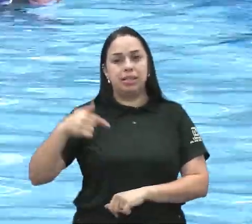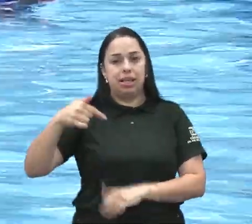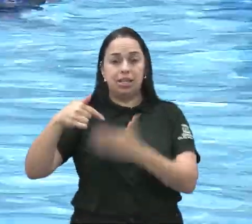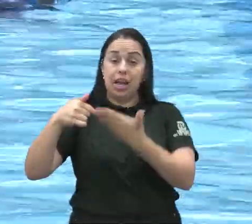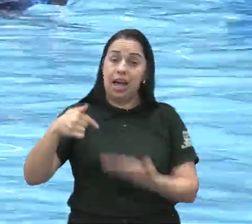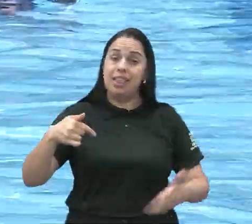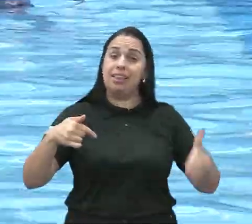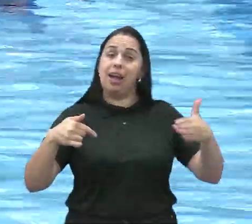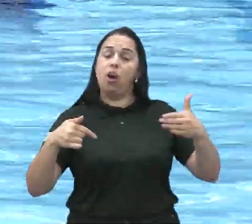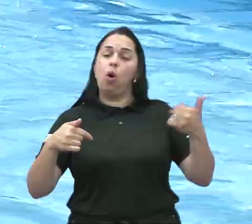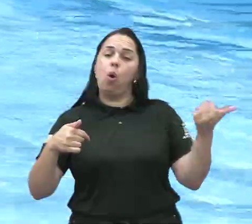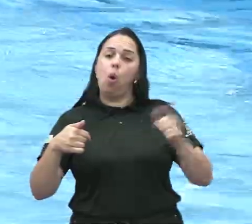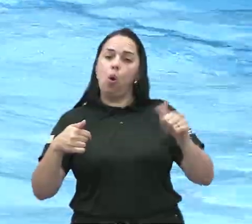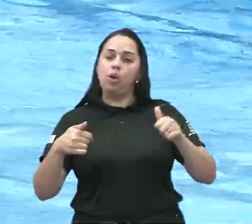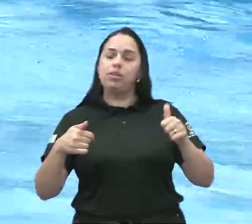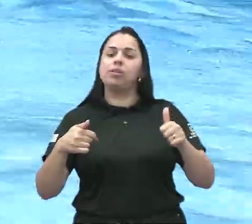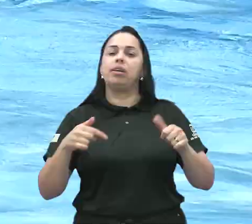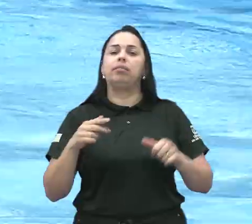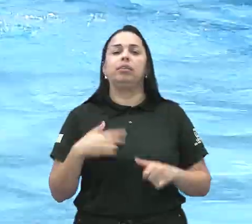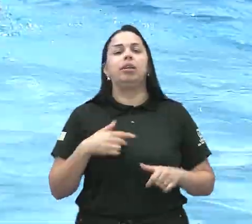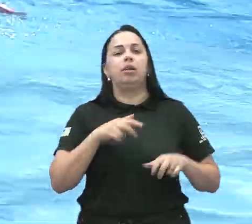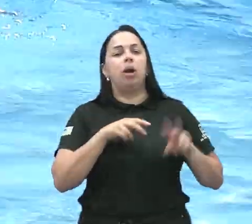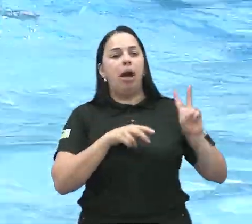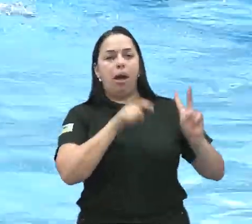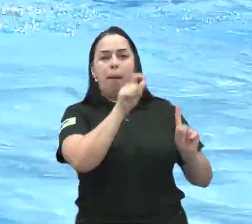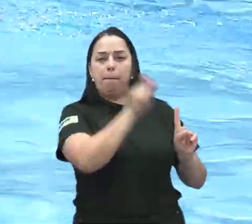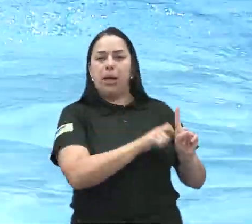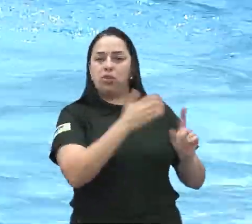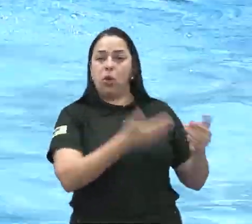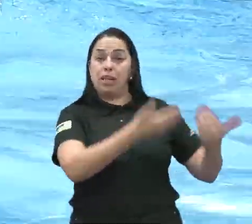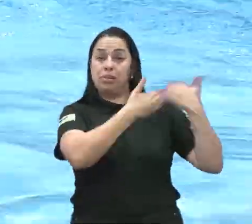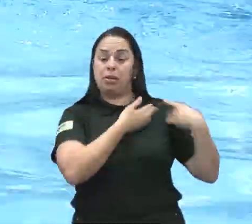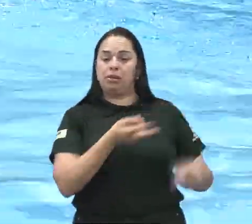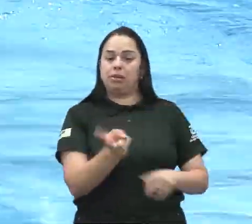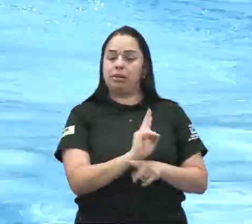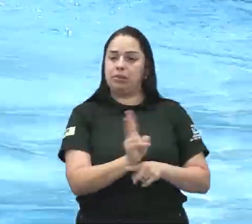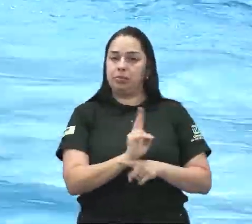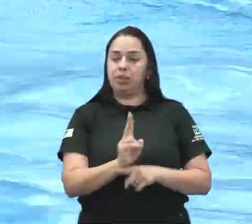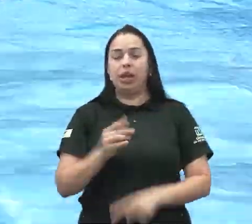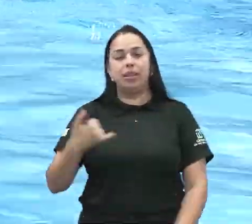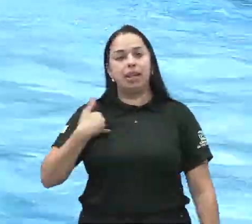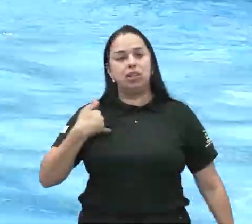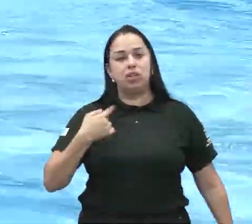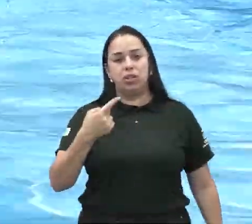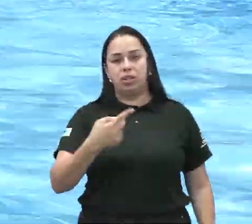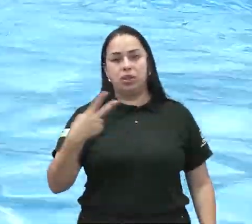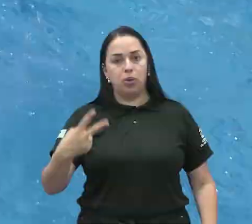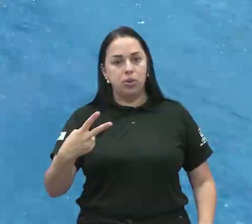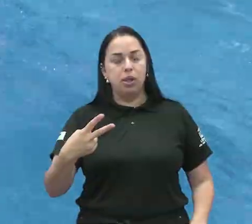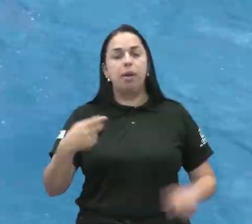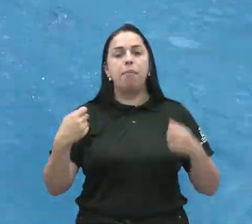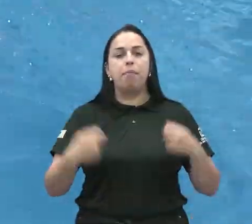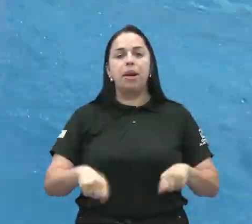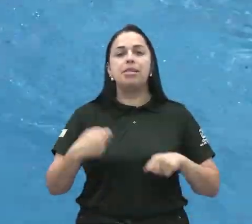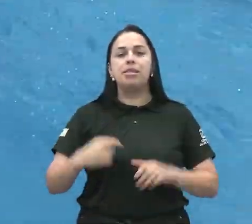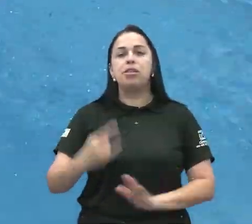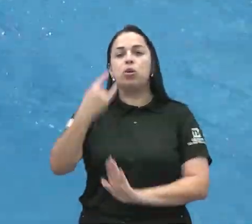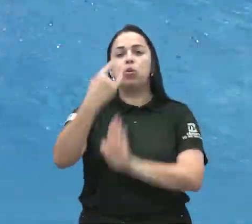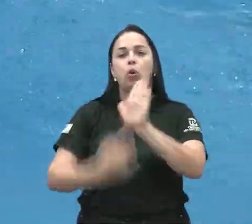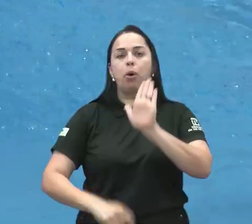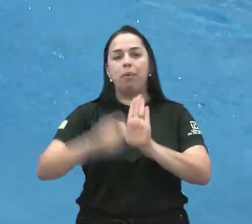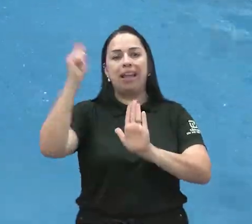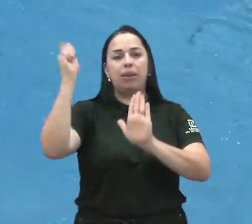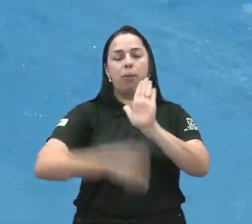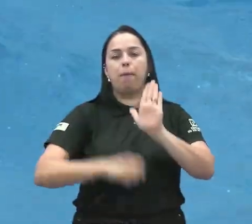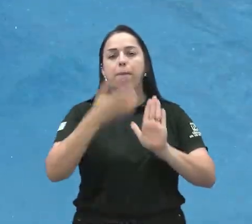7 a 11 anos, o responsável deve permanecer no local e, a partir dos 12 anos, é necessário